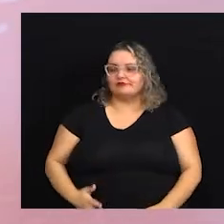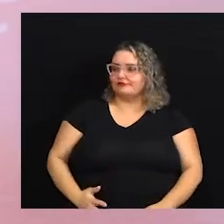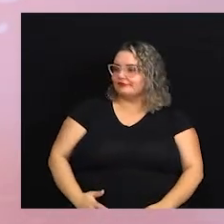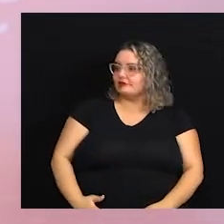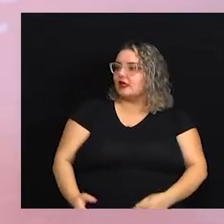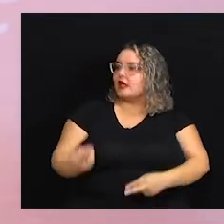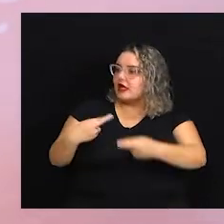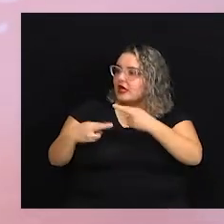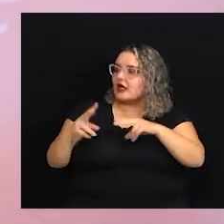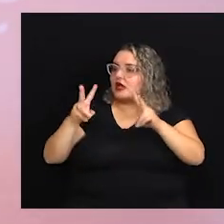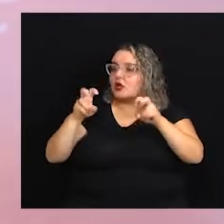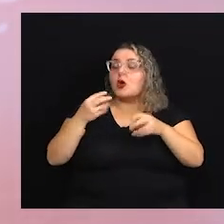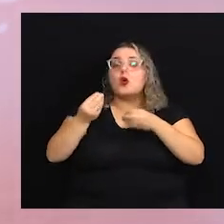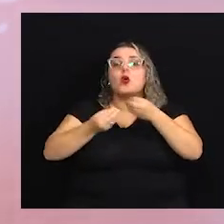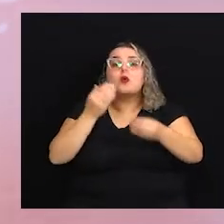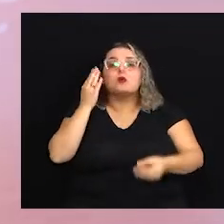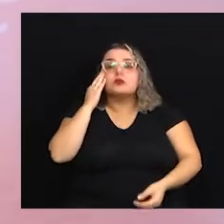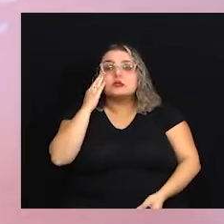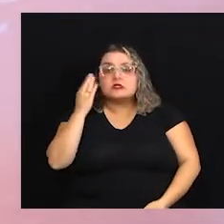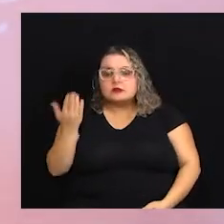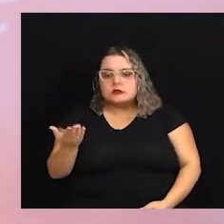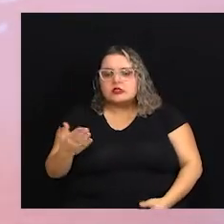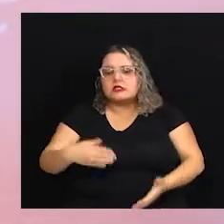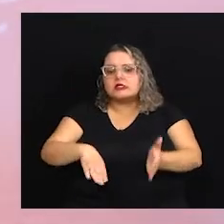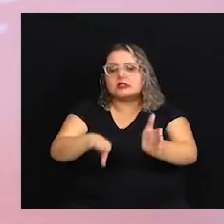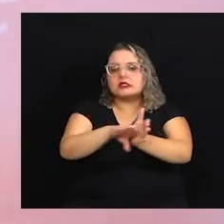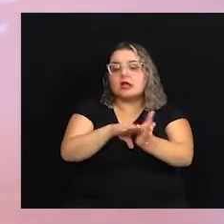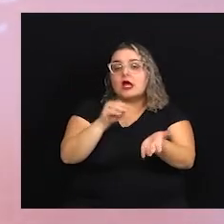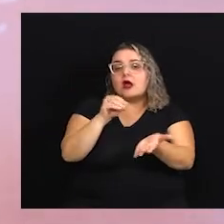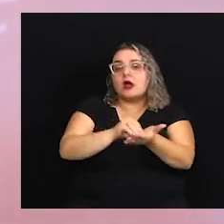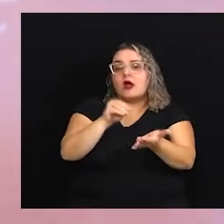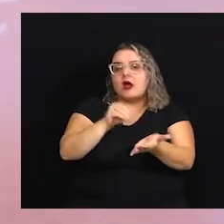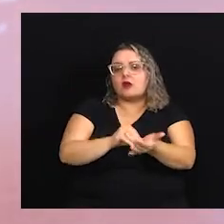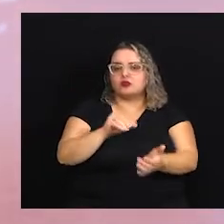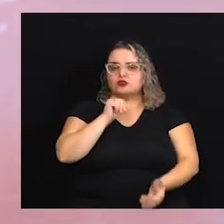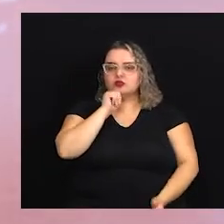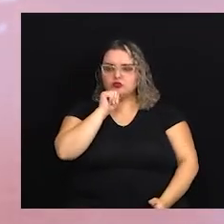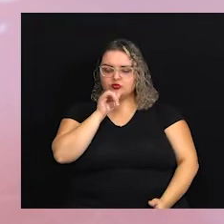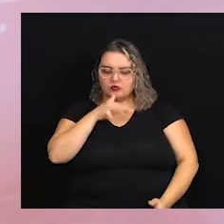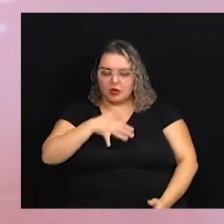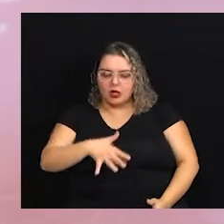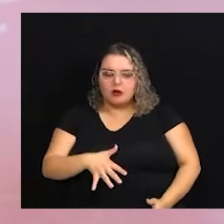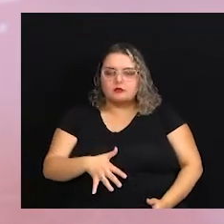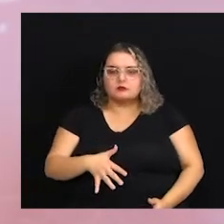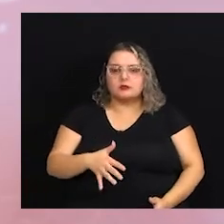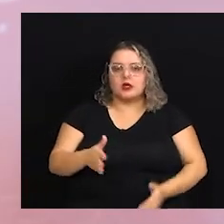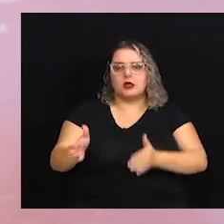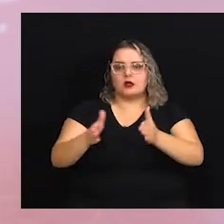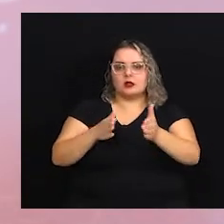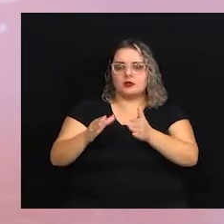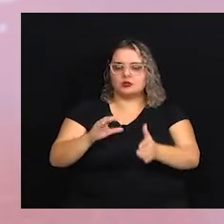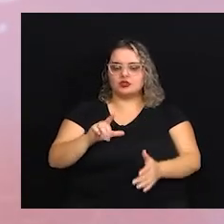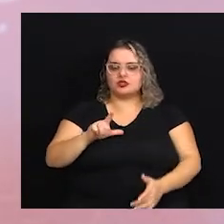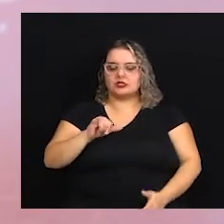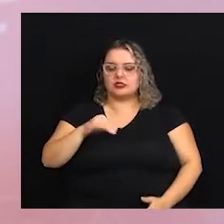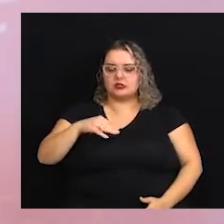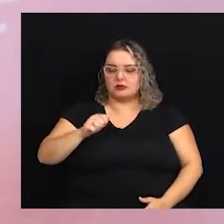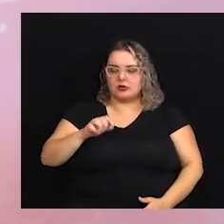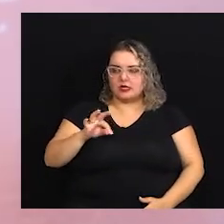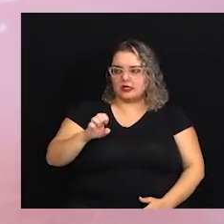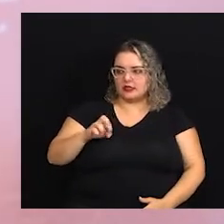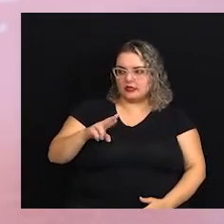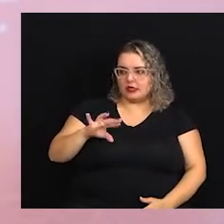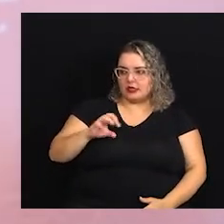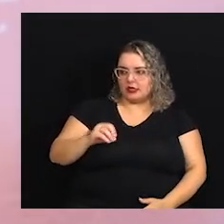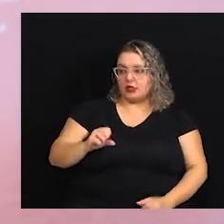ainda relacionado a esse tema, como saber que está chegando a última menstruação? A mulher entrou aí nesse período de climatério,